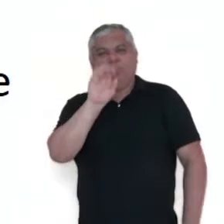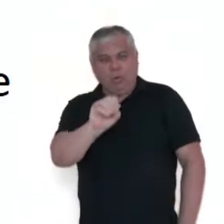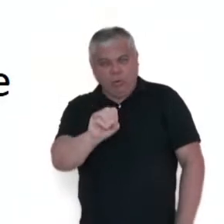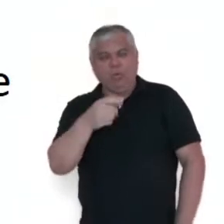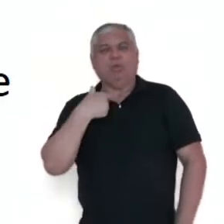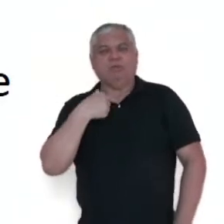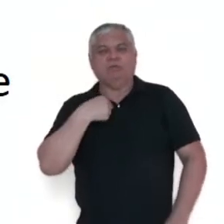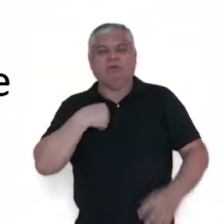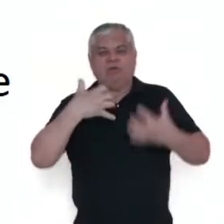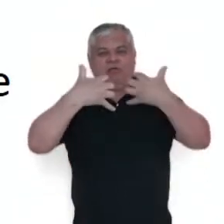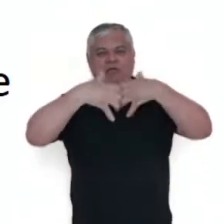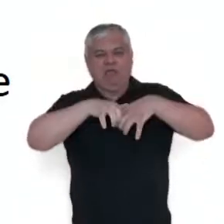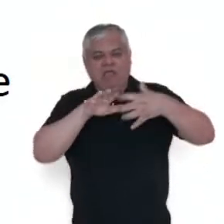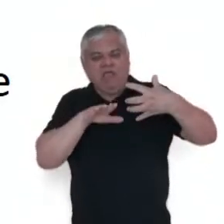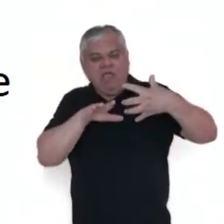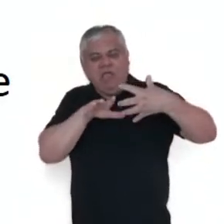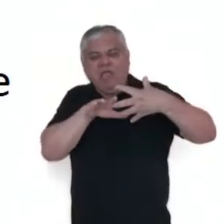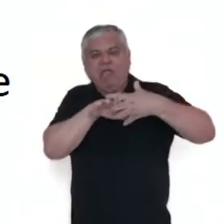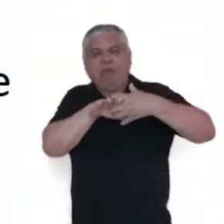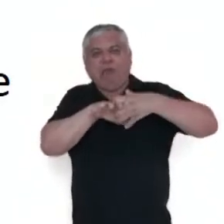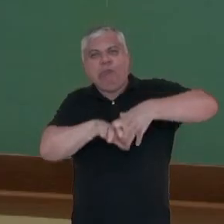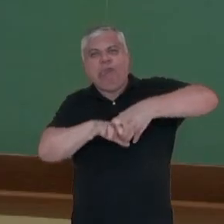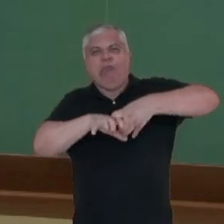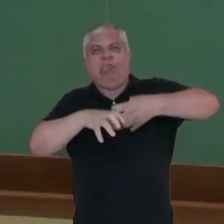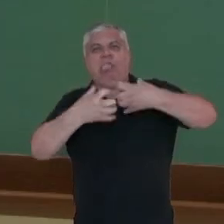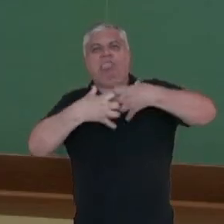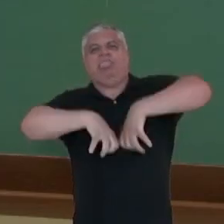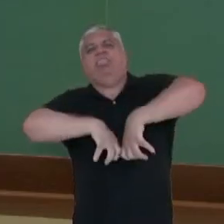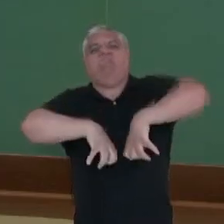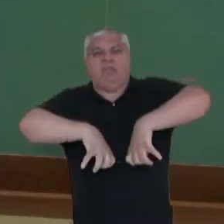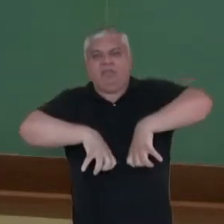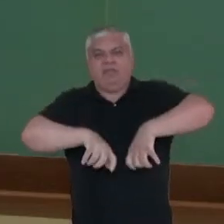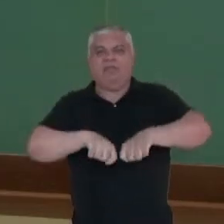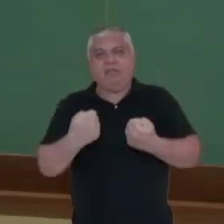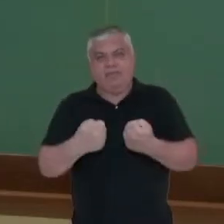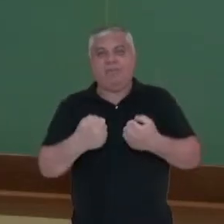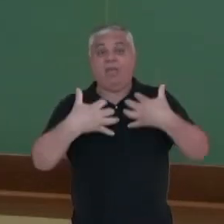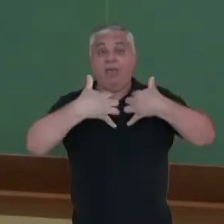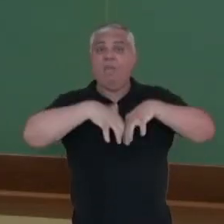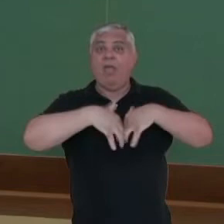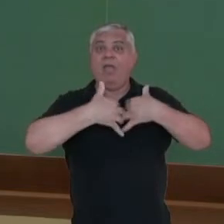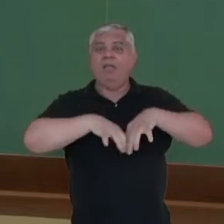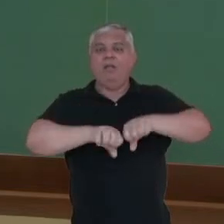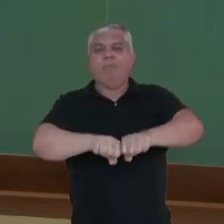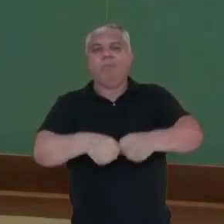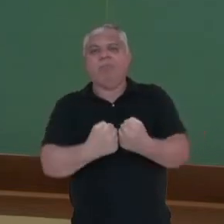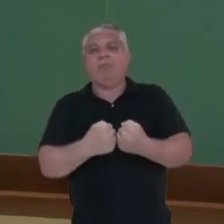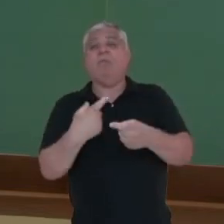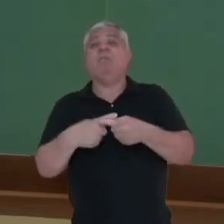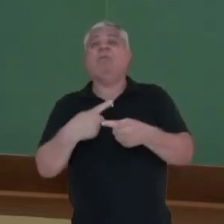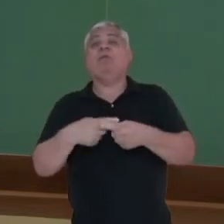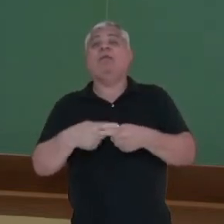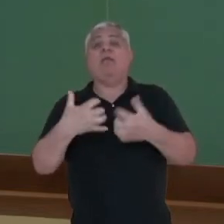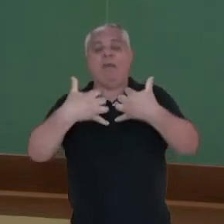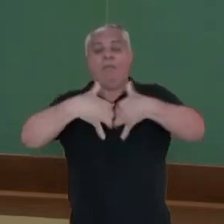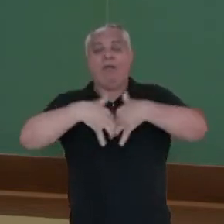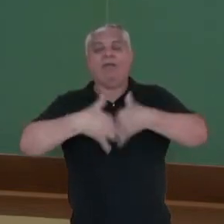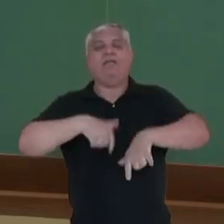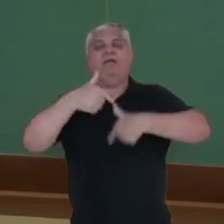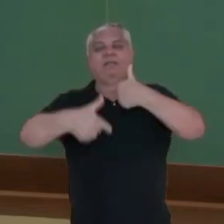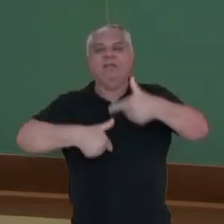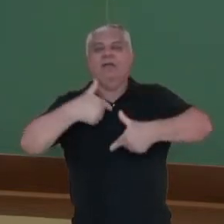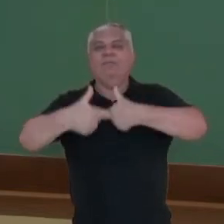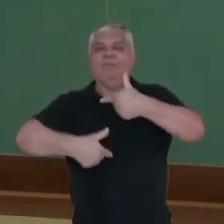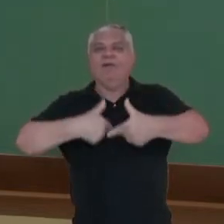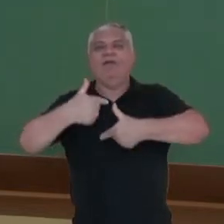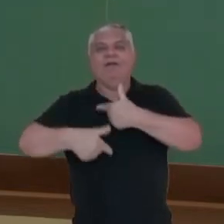para quebrá-las, né? Então, eles identificavam que a máquina, nesse primeiro momento, era responsável, né, por toda a